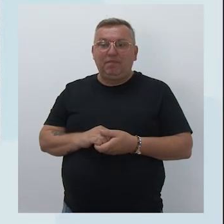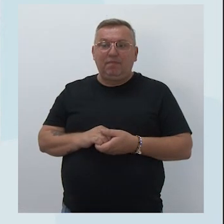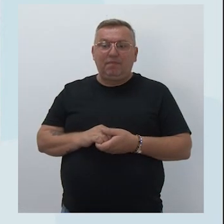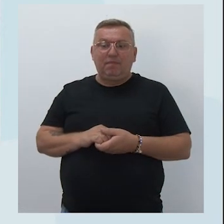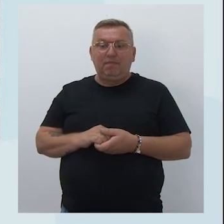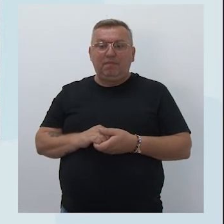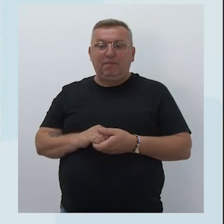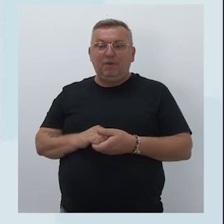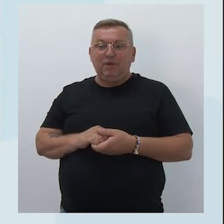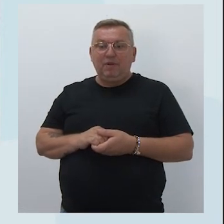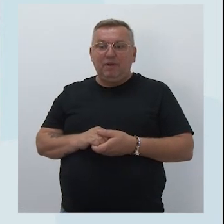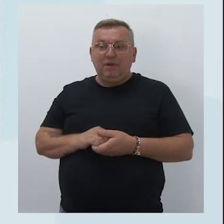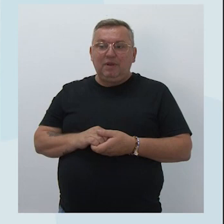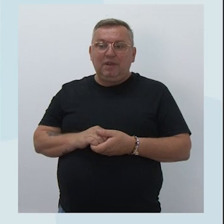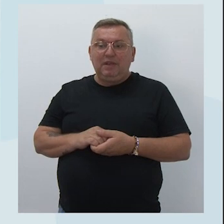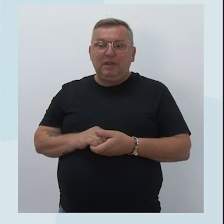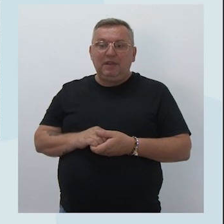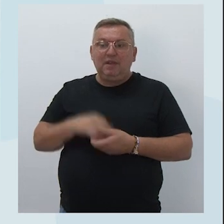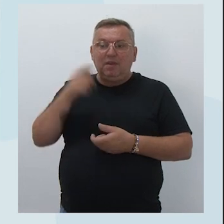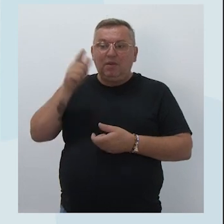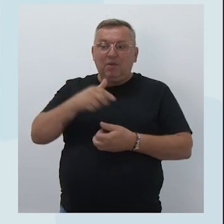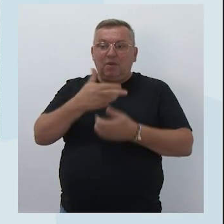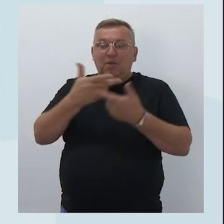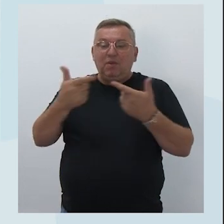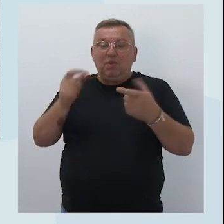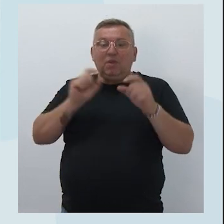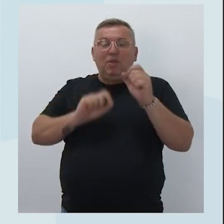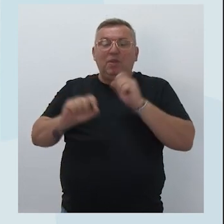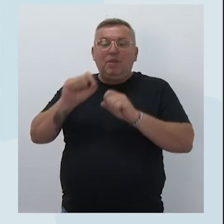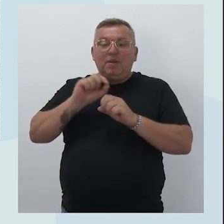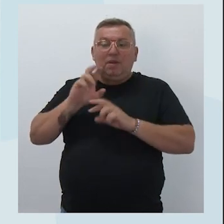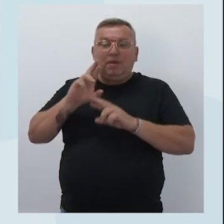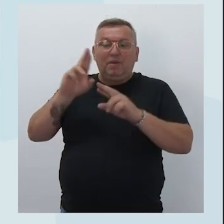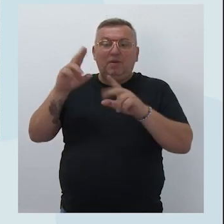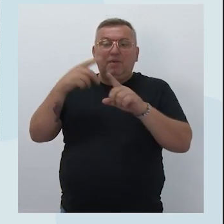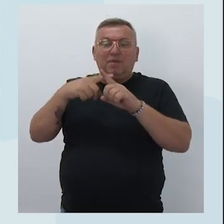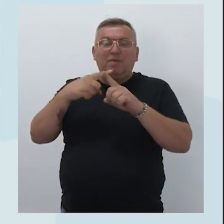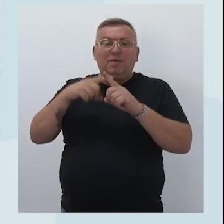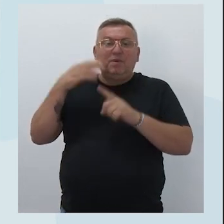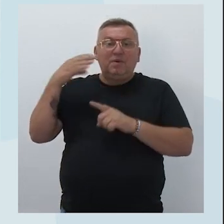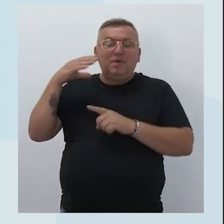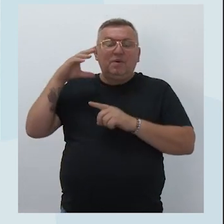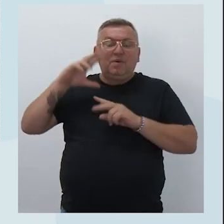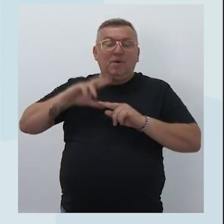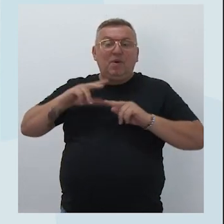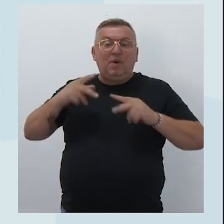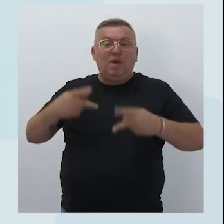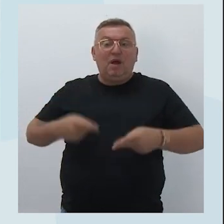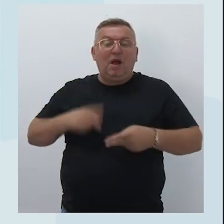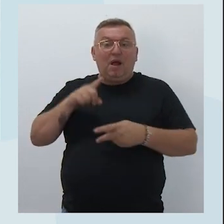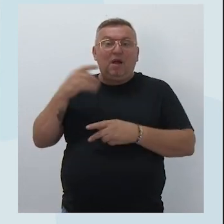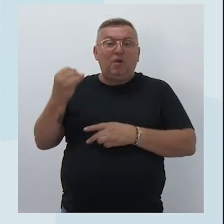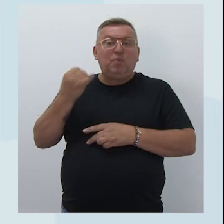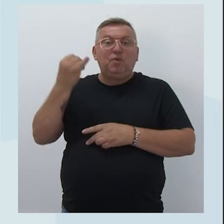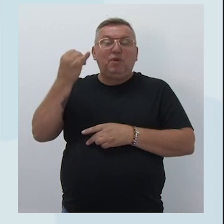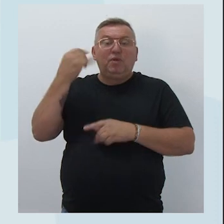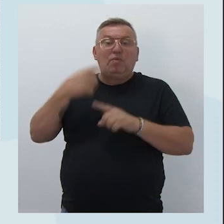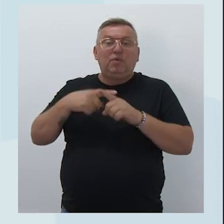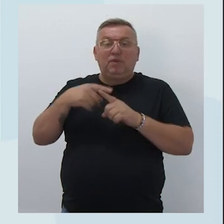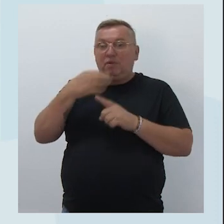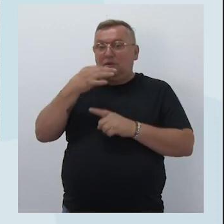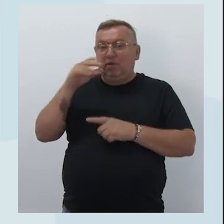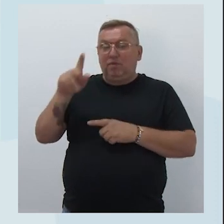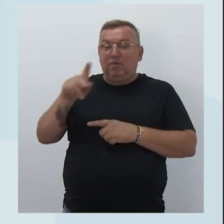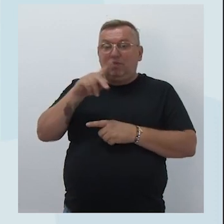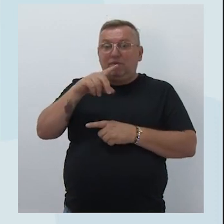Né? Outro elemento do que se espera. E por que que ciências humanas é importante na escola? Eu acho que os professores de